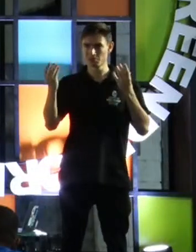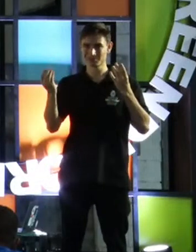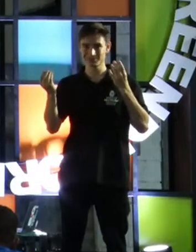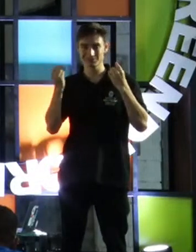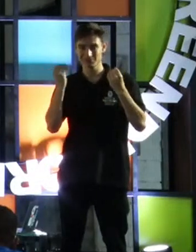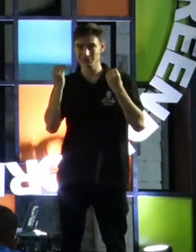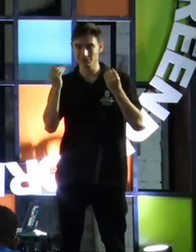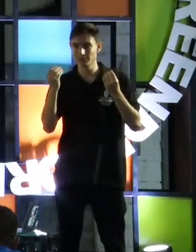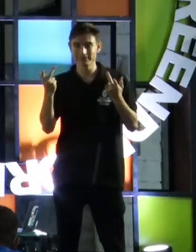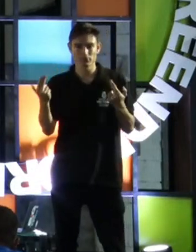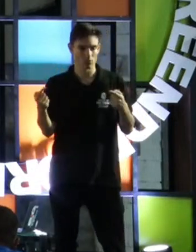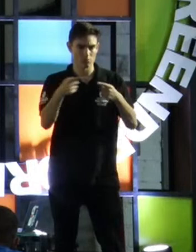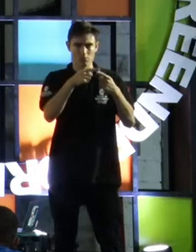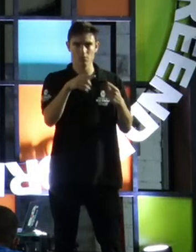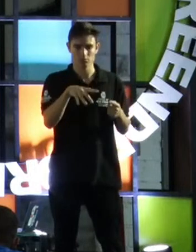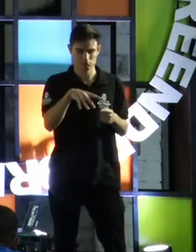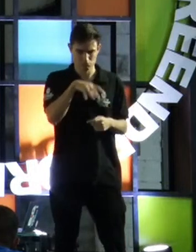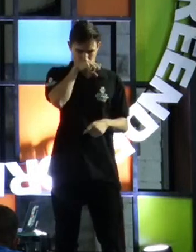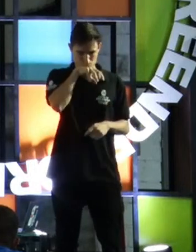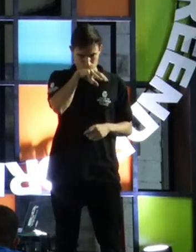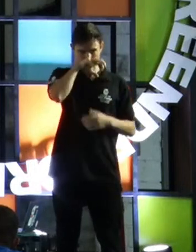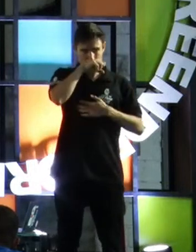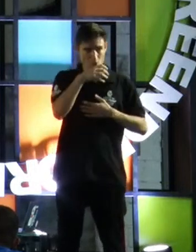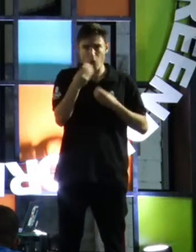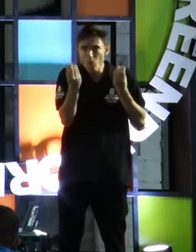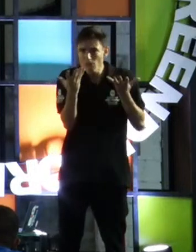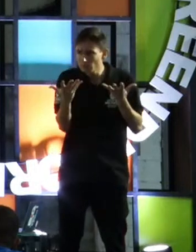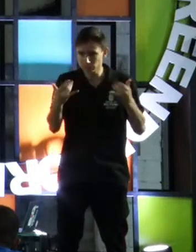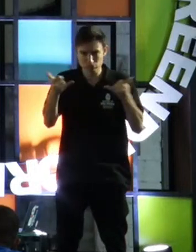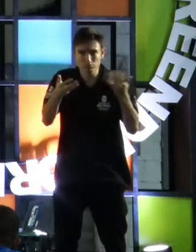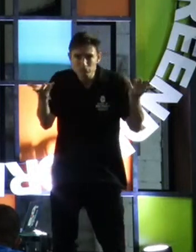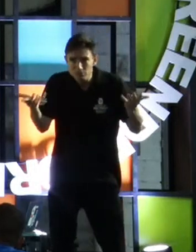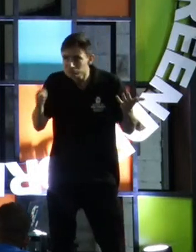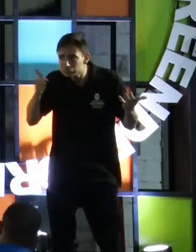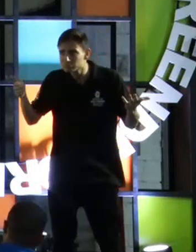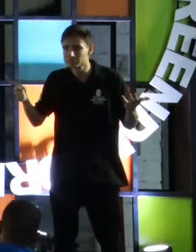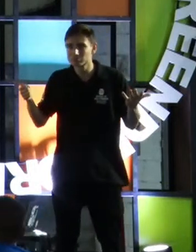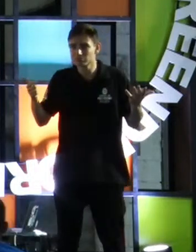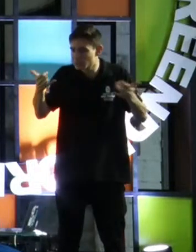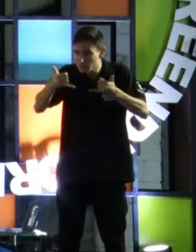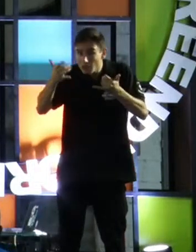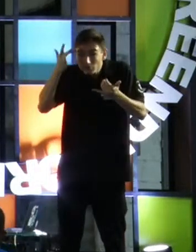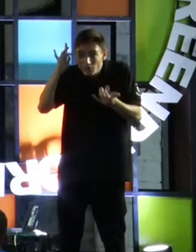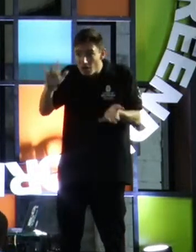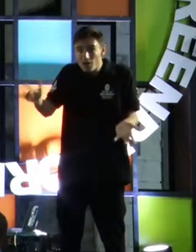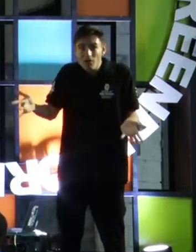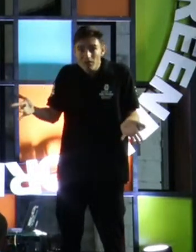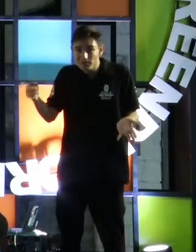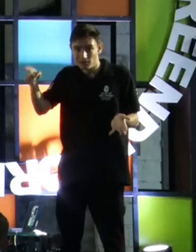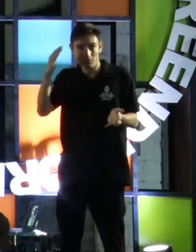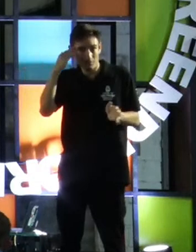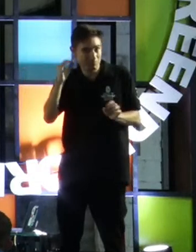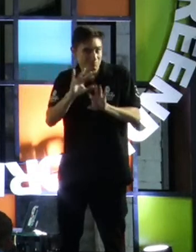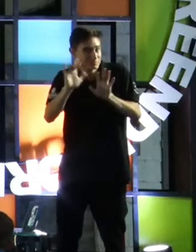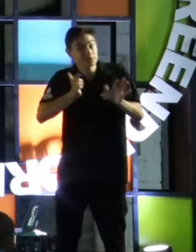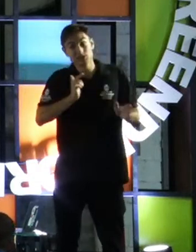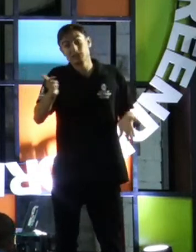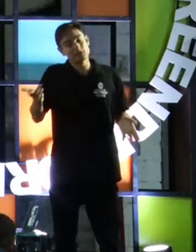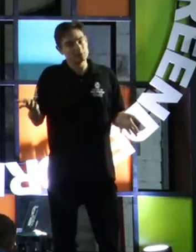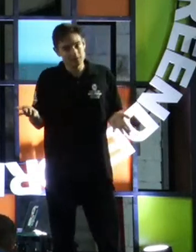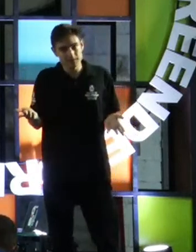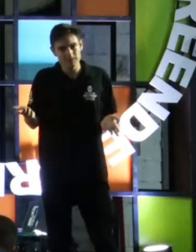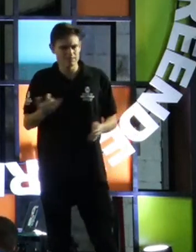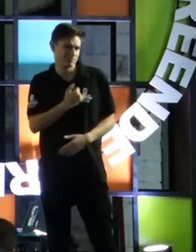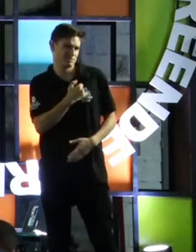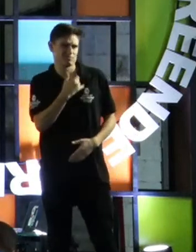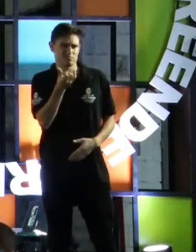ar que a gente respira. Assim. E ele, como assim, papai, não tem internet, está sem internet? O que é estar sem internet? Ele não conseguia entender aquilo. Ele tinha uns